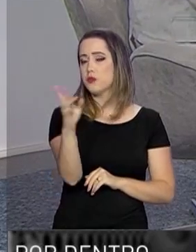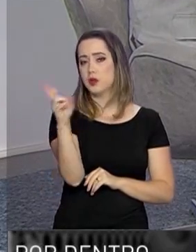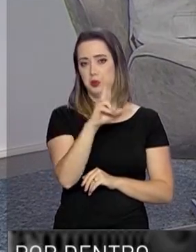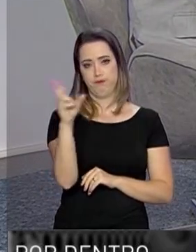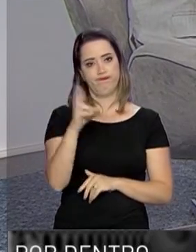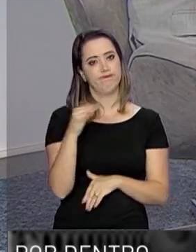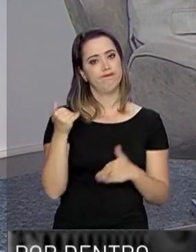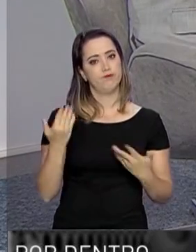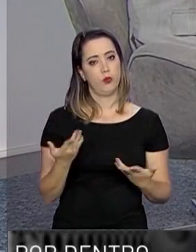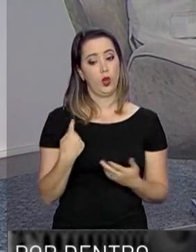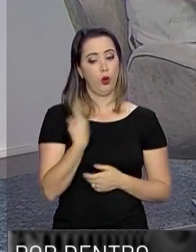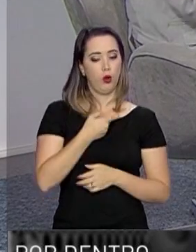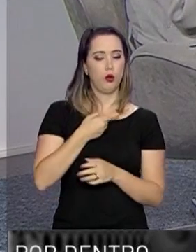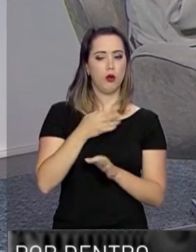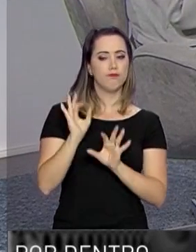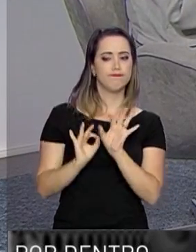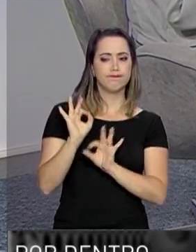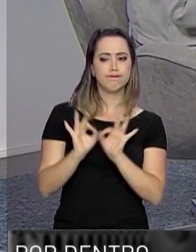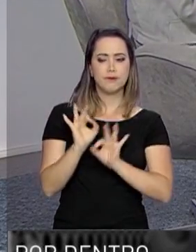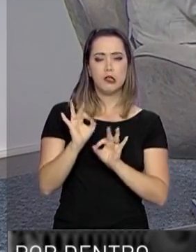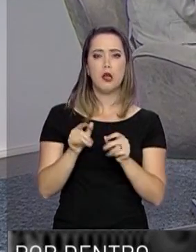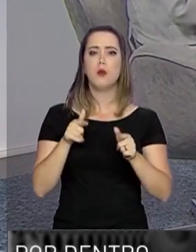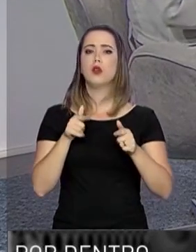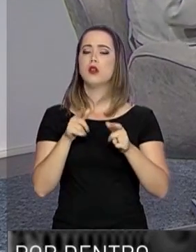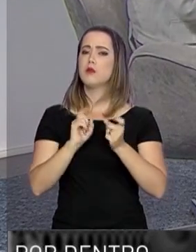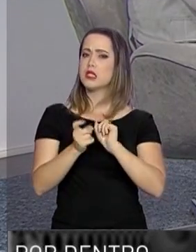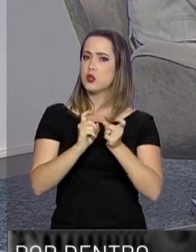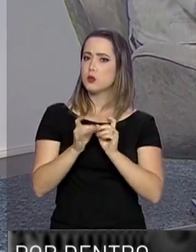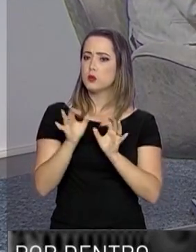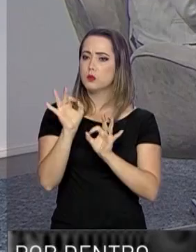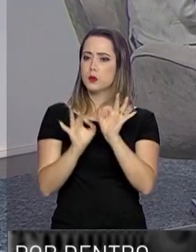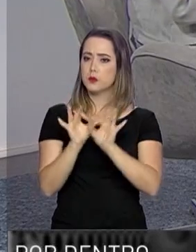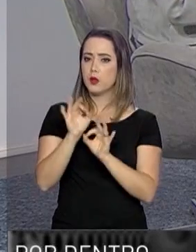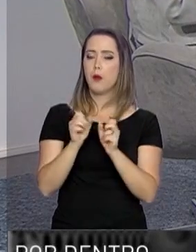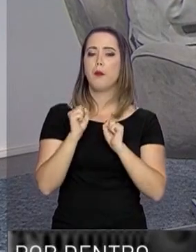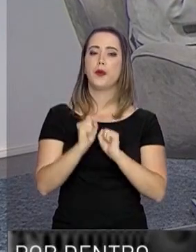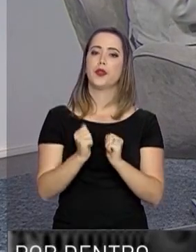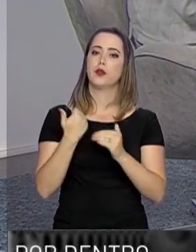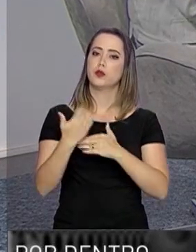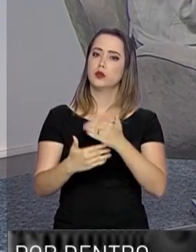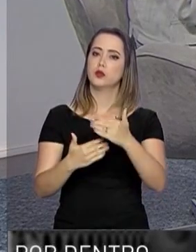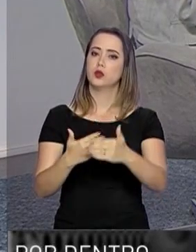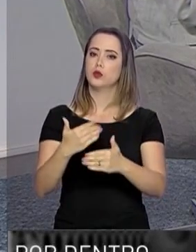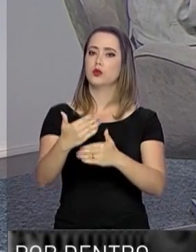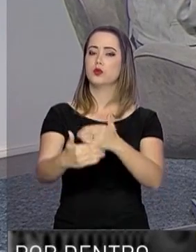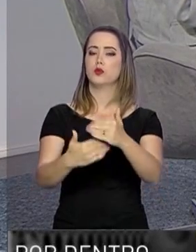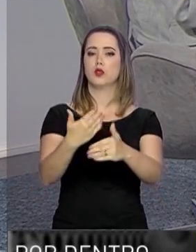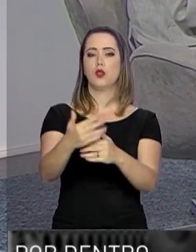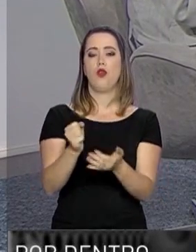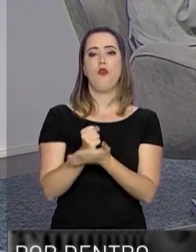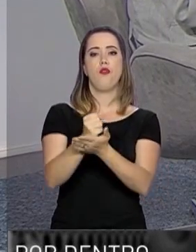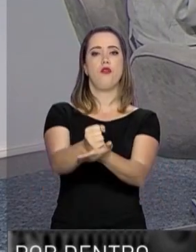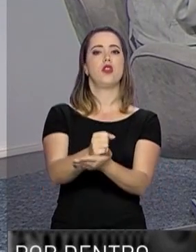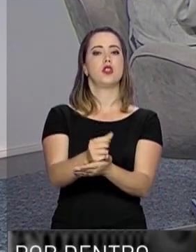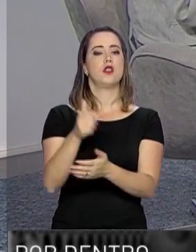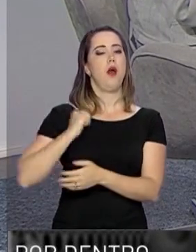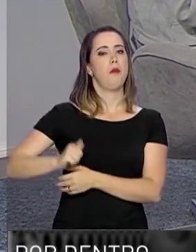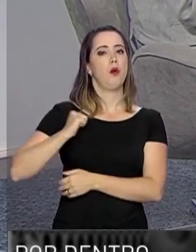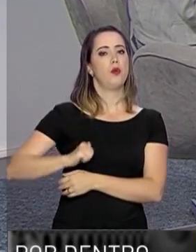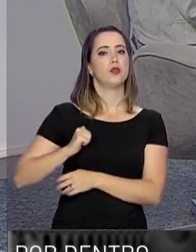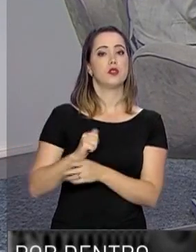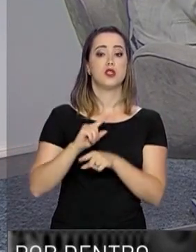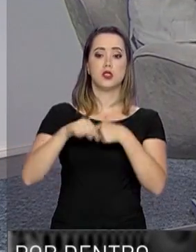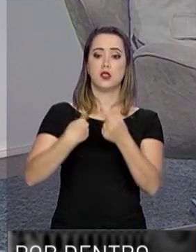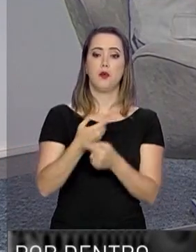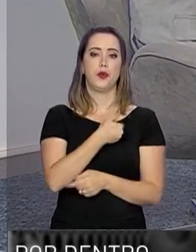fizemos foi reorganizar o FIES para ele ter sustentabilidade. Não adianta oferecer a bolsa e